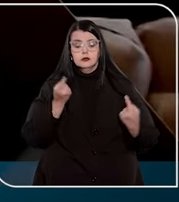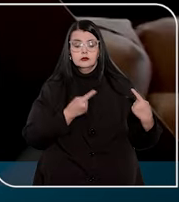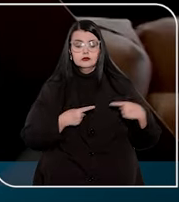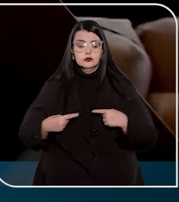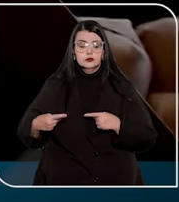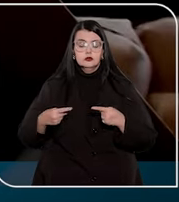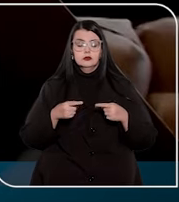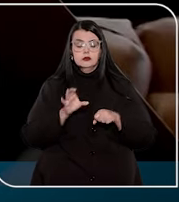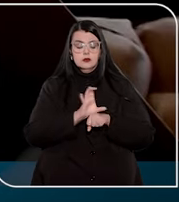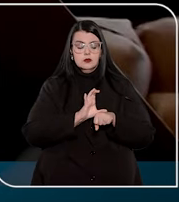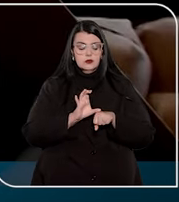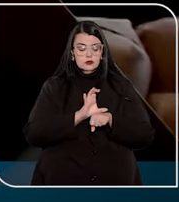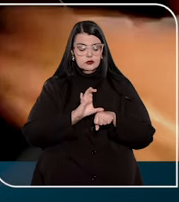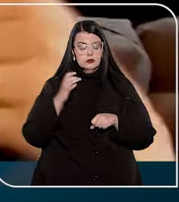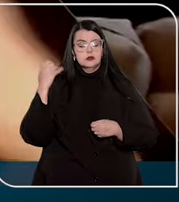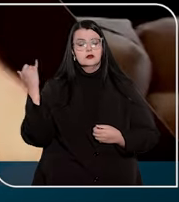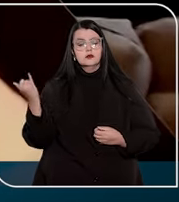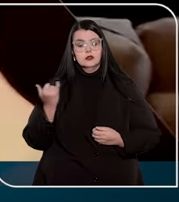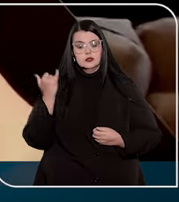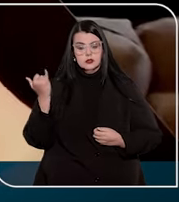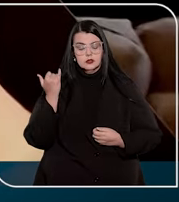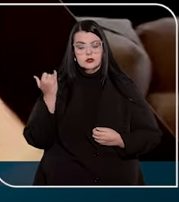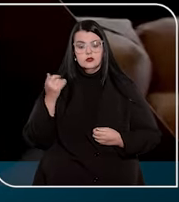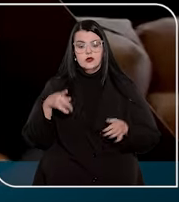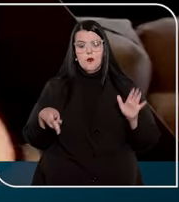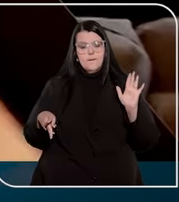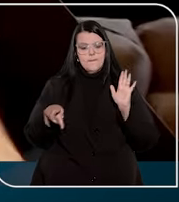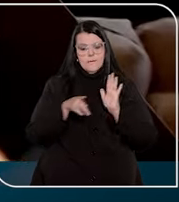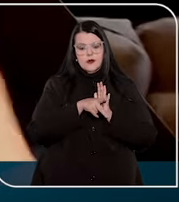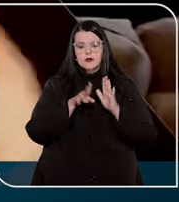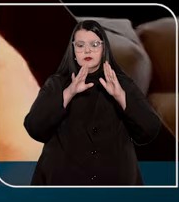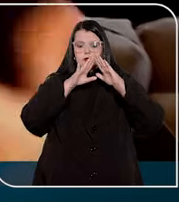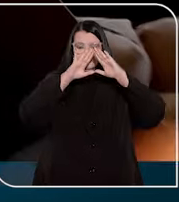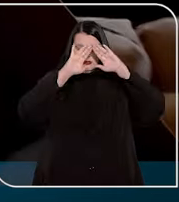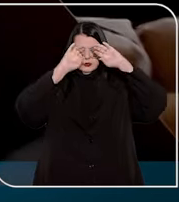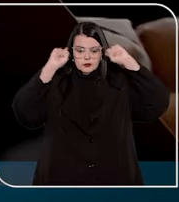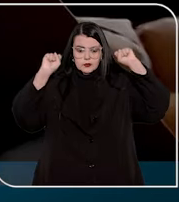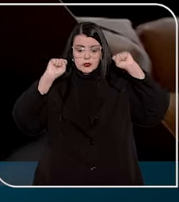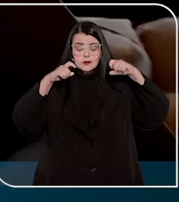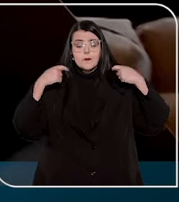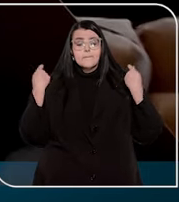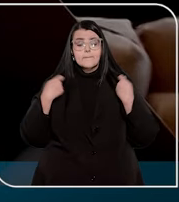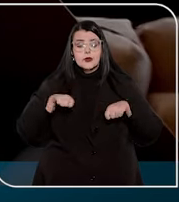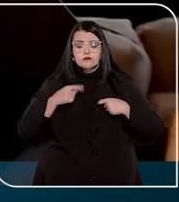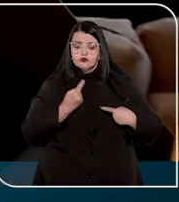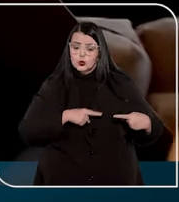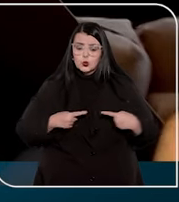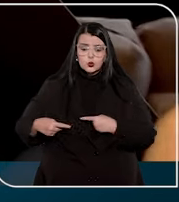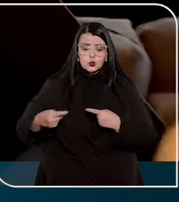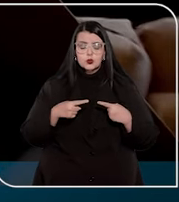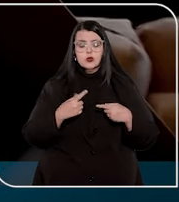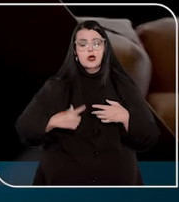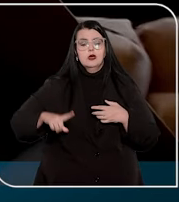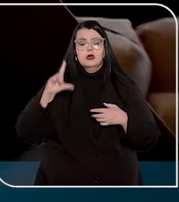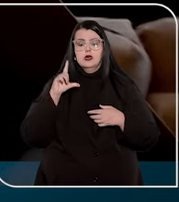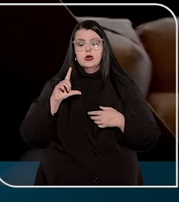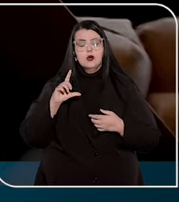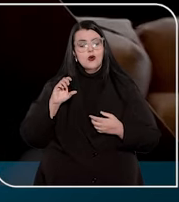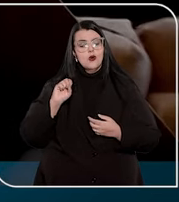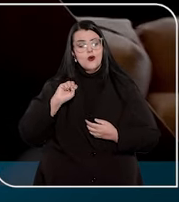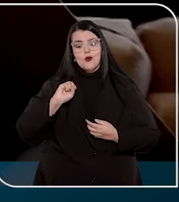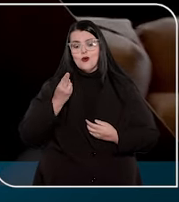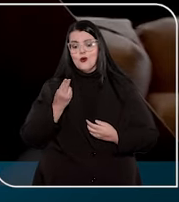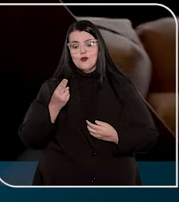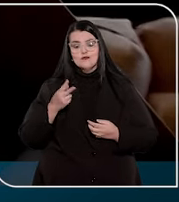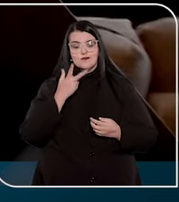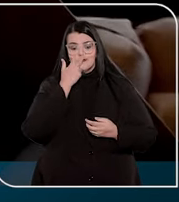uma questão constitucional ali importante, o tribunal de origem tem que ter debatido essa questão, porque senão o Supremo vai estar apreciando pela